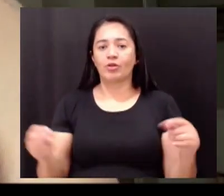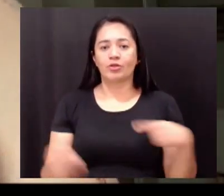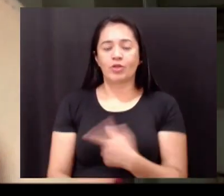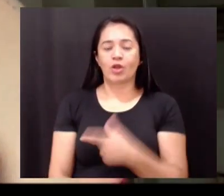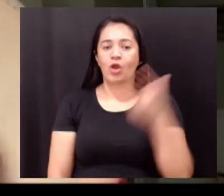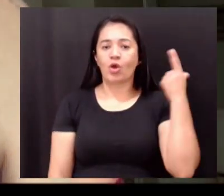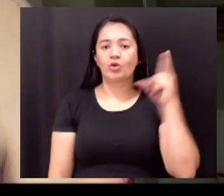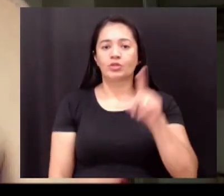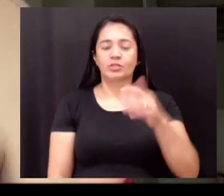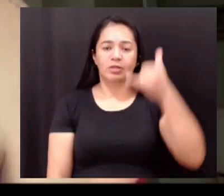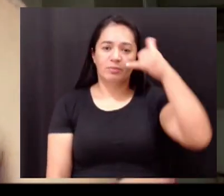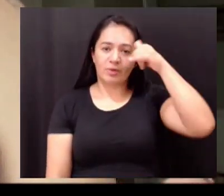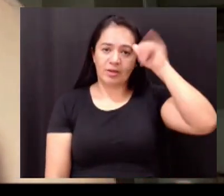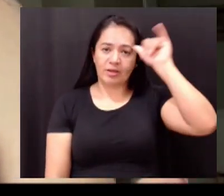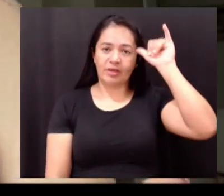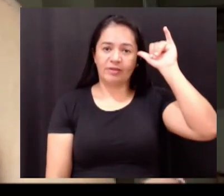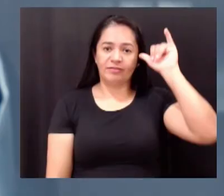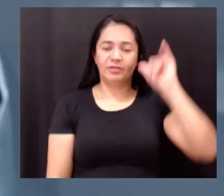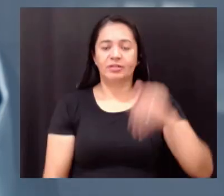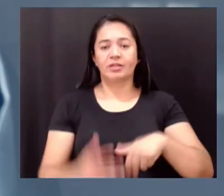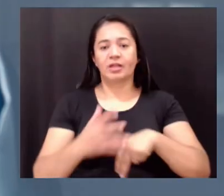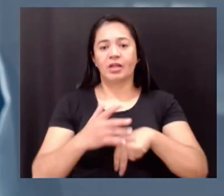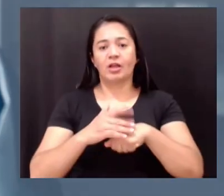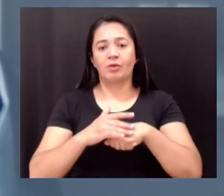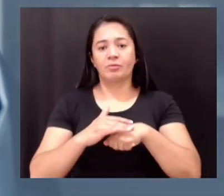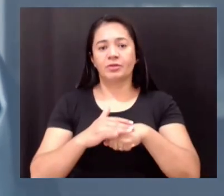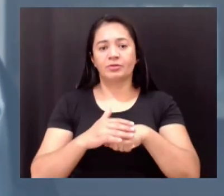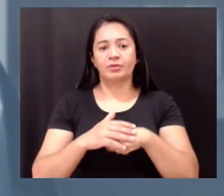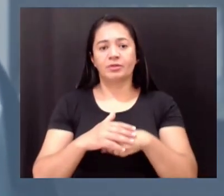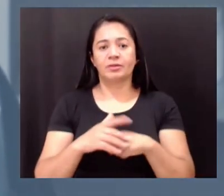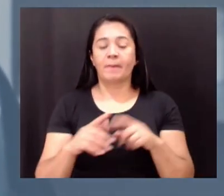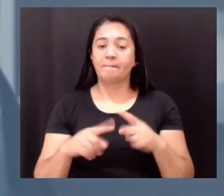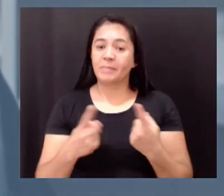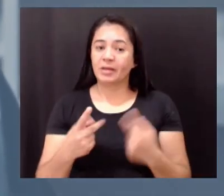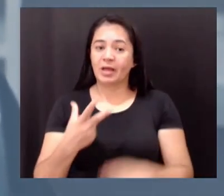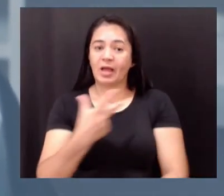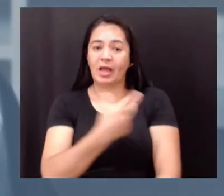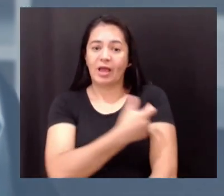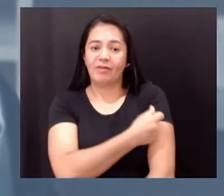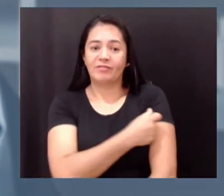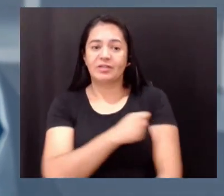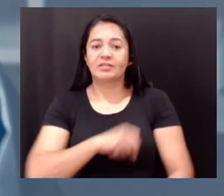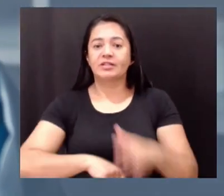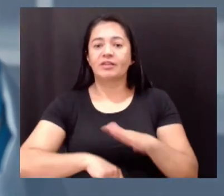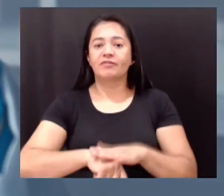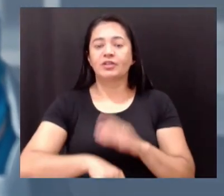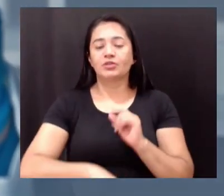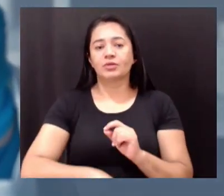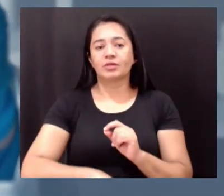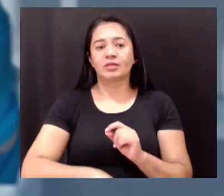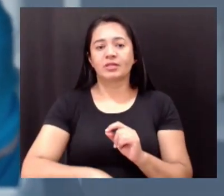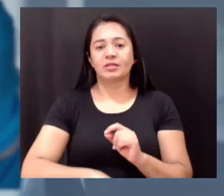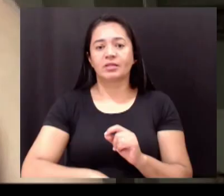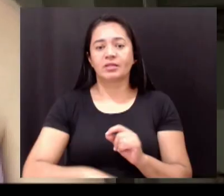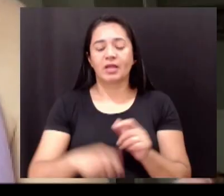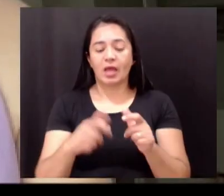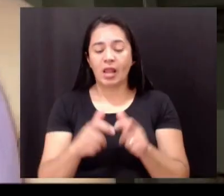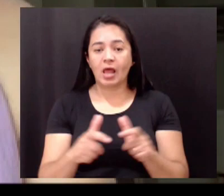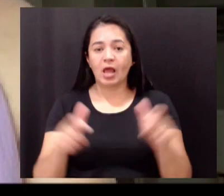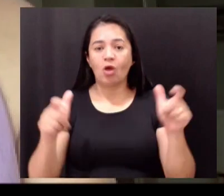de uma doença. O que a vacina traz de benefício é que ela aumenta essa chance